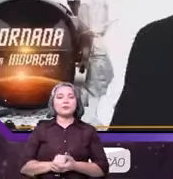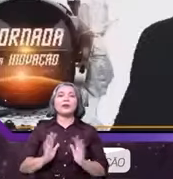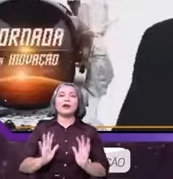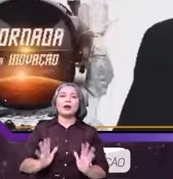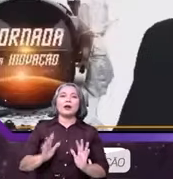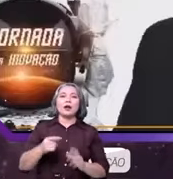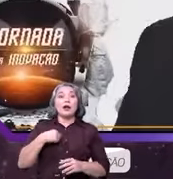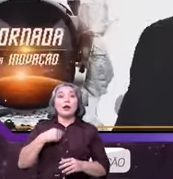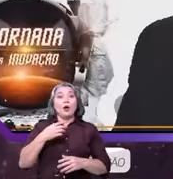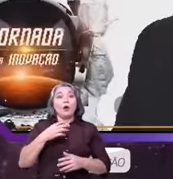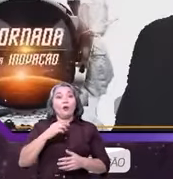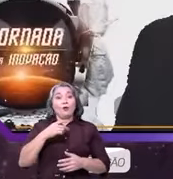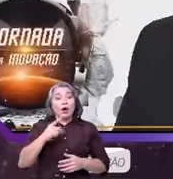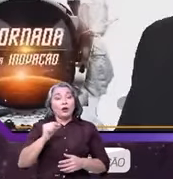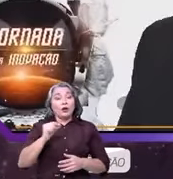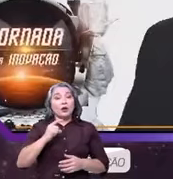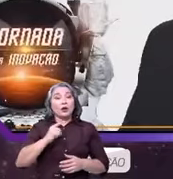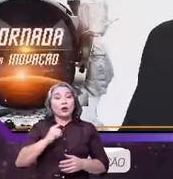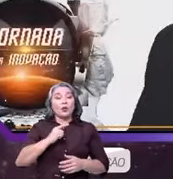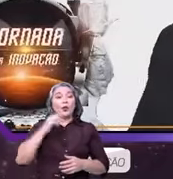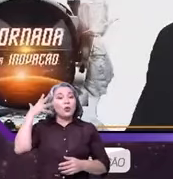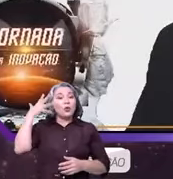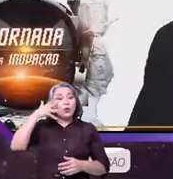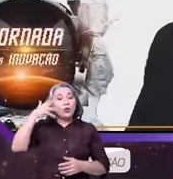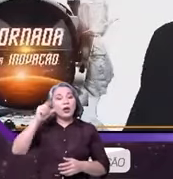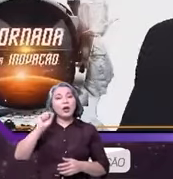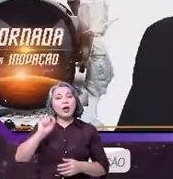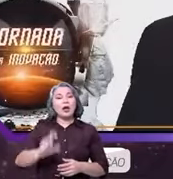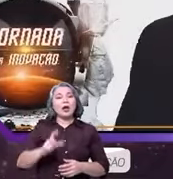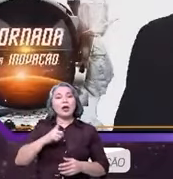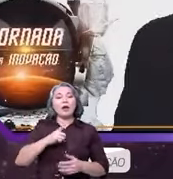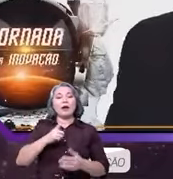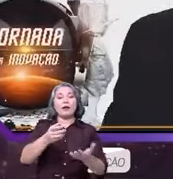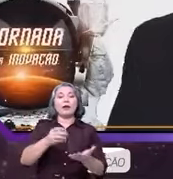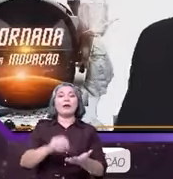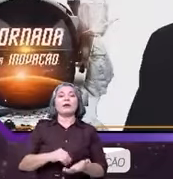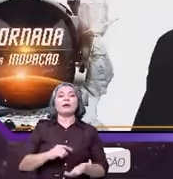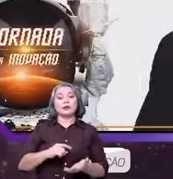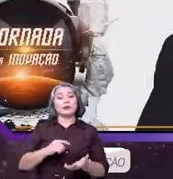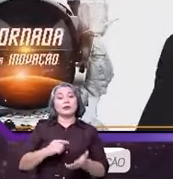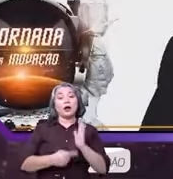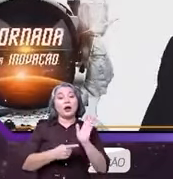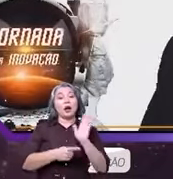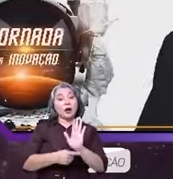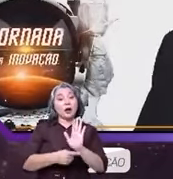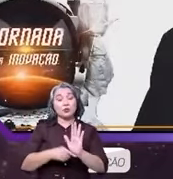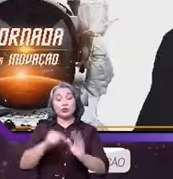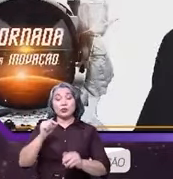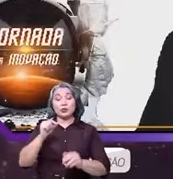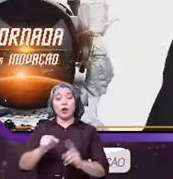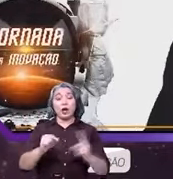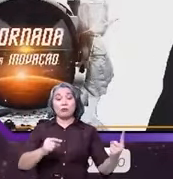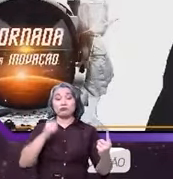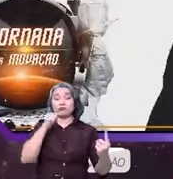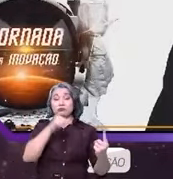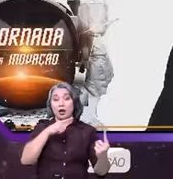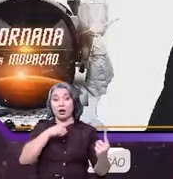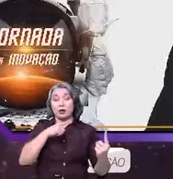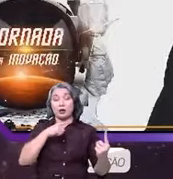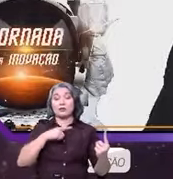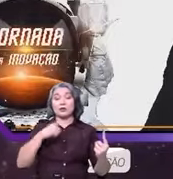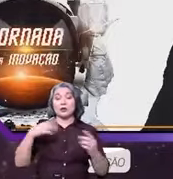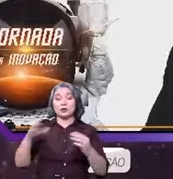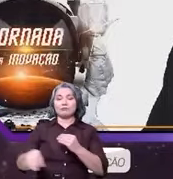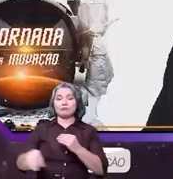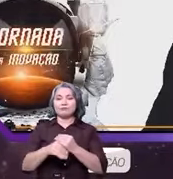Doutor Cândido, o depoimento do senhor justamente corrobora a tese da acusação de que o senhor traz dados contundentes, inclusive nos três